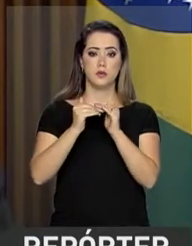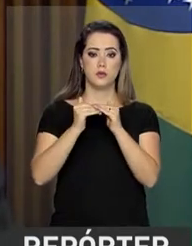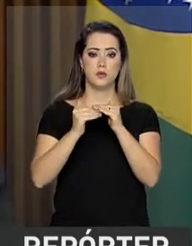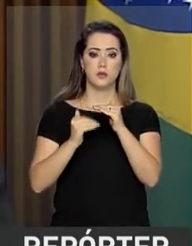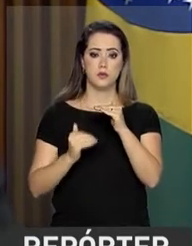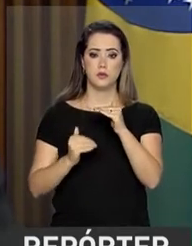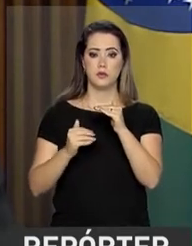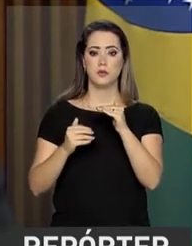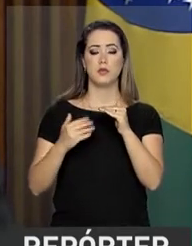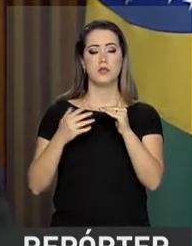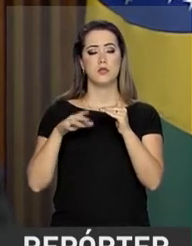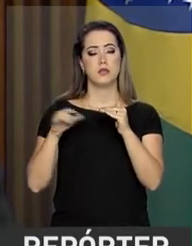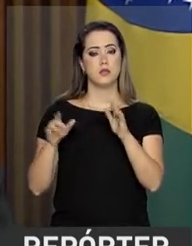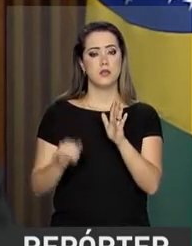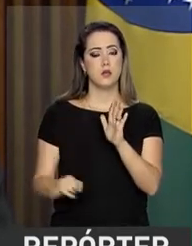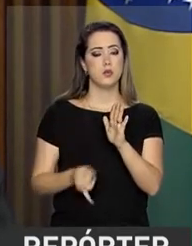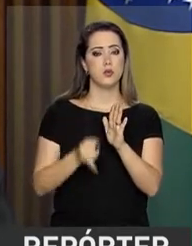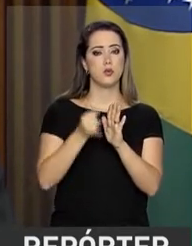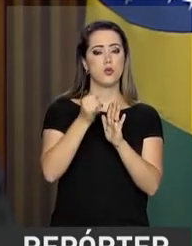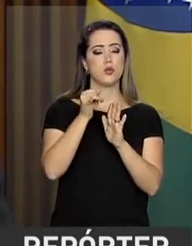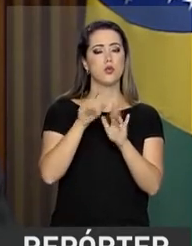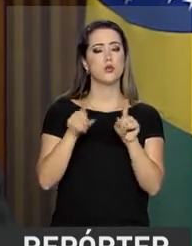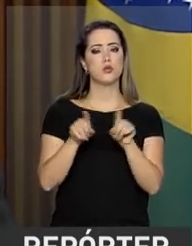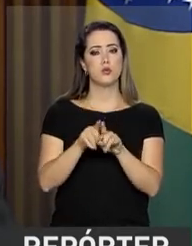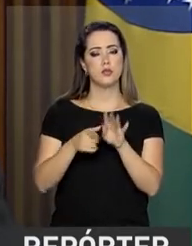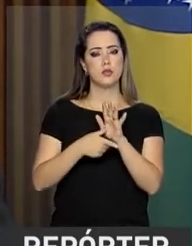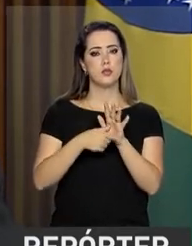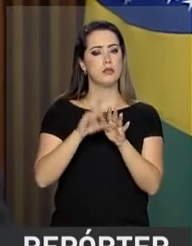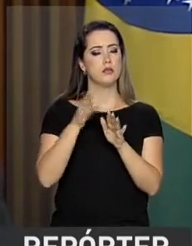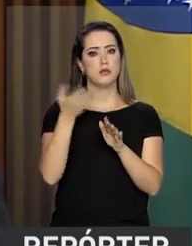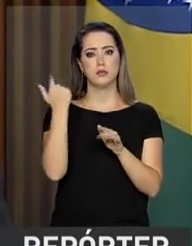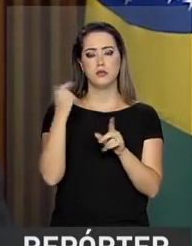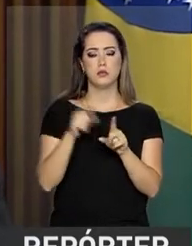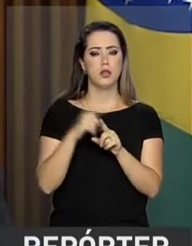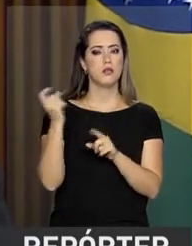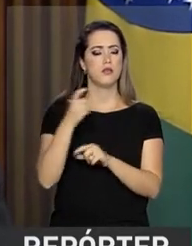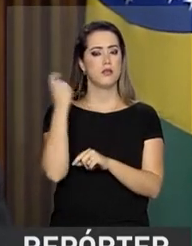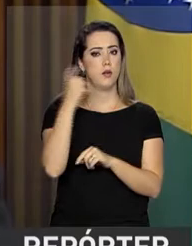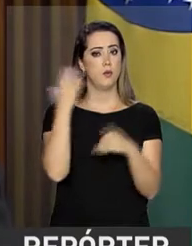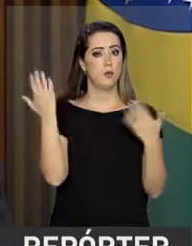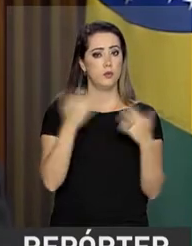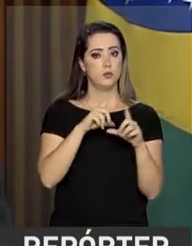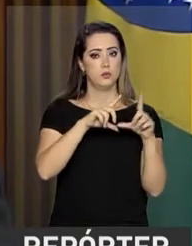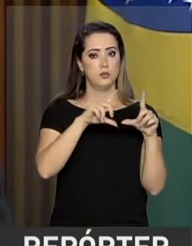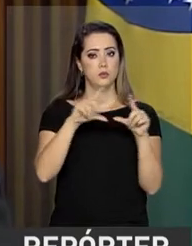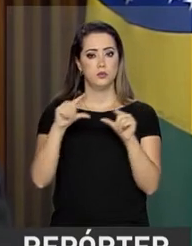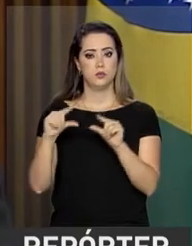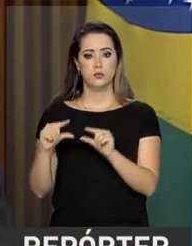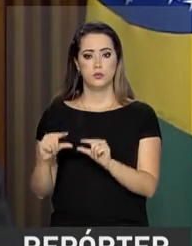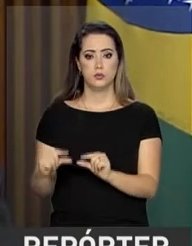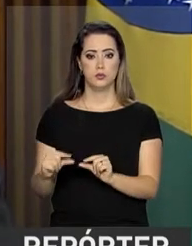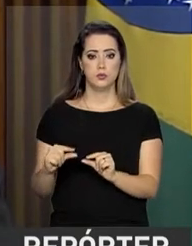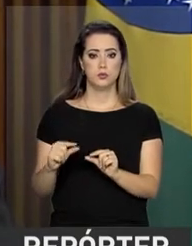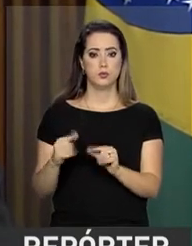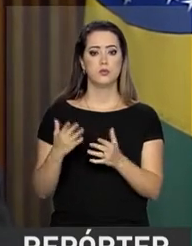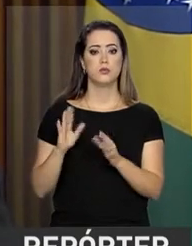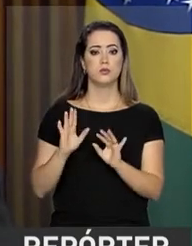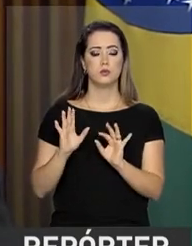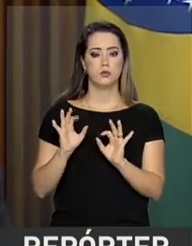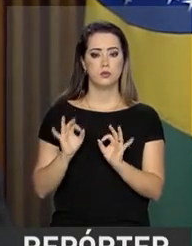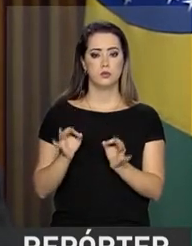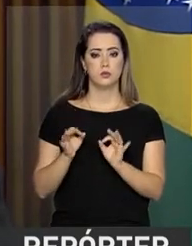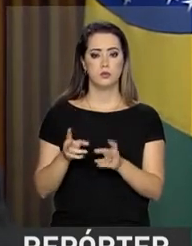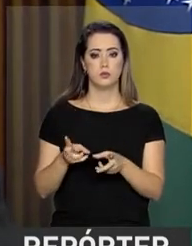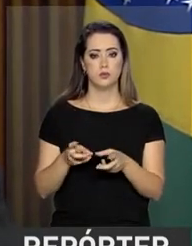quando fala dos juros não é que estavam lá no patamar elevadíssimo em vieram a patamares jamais